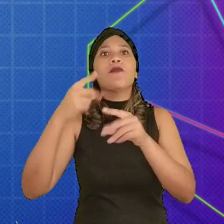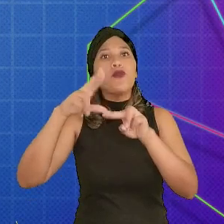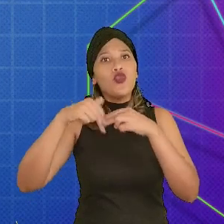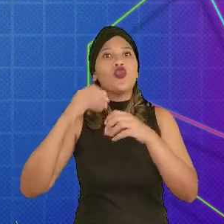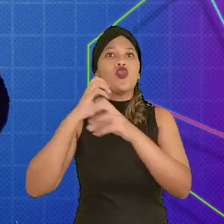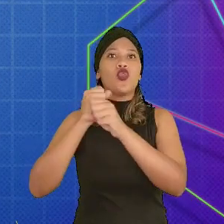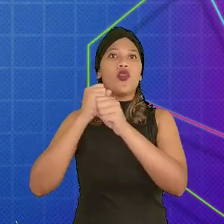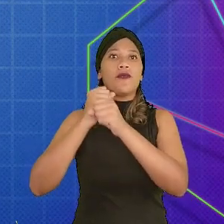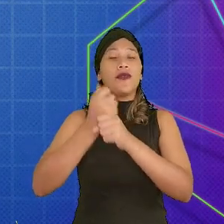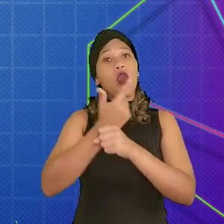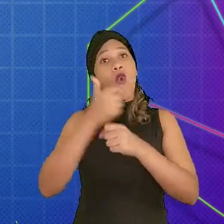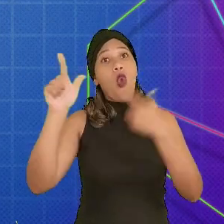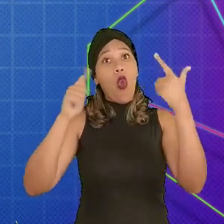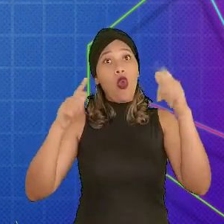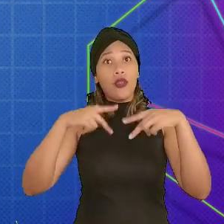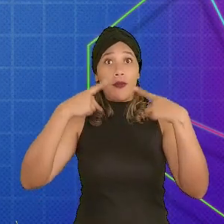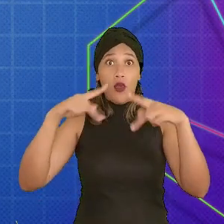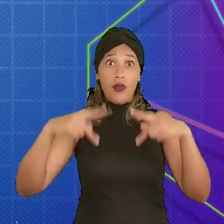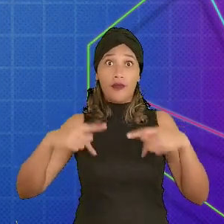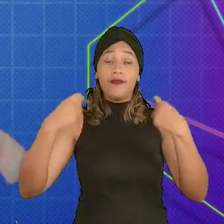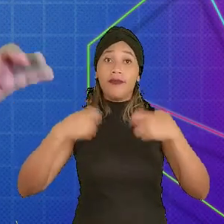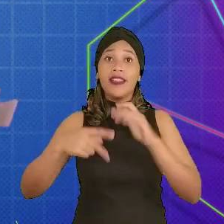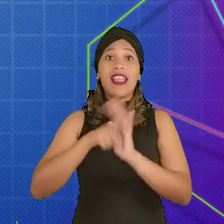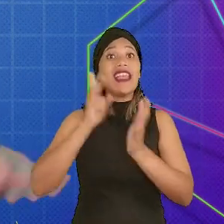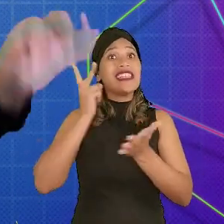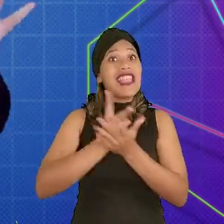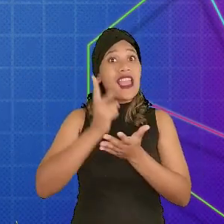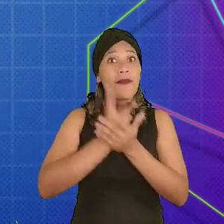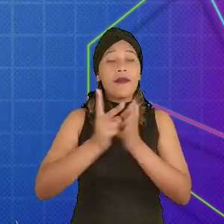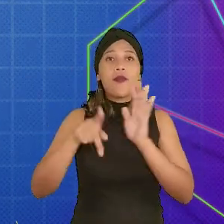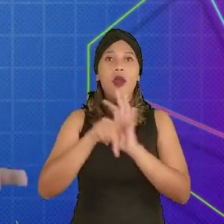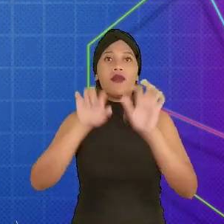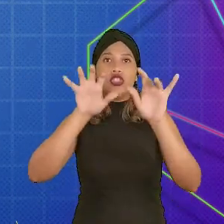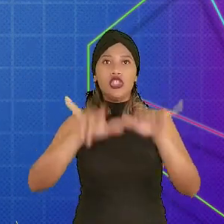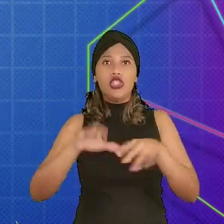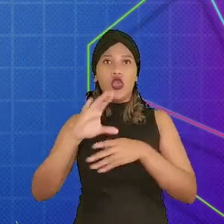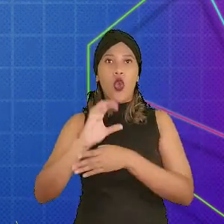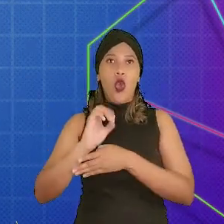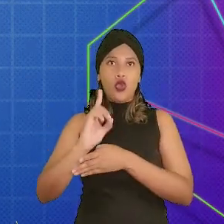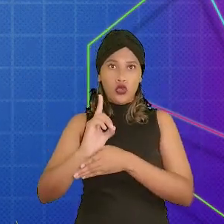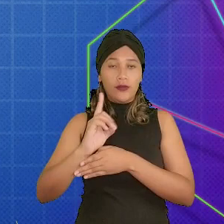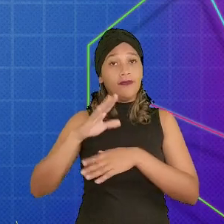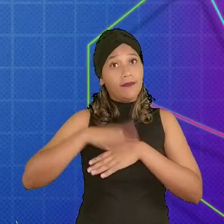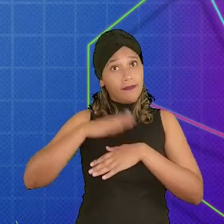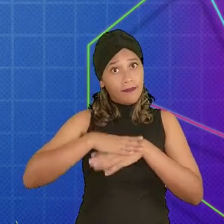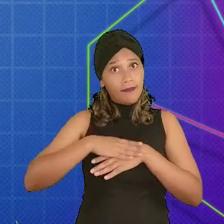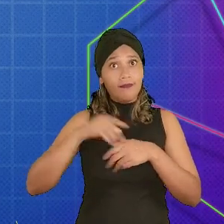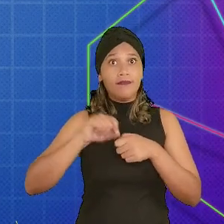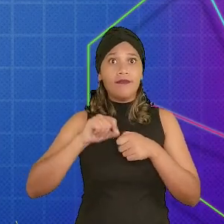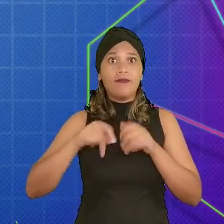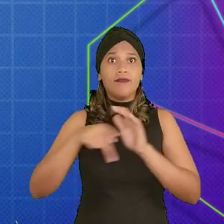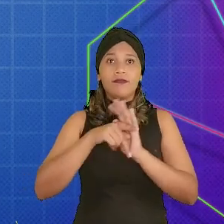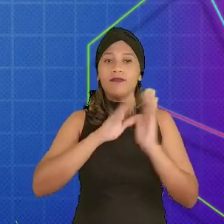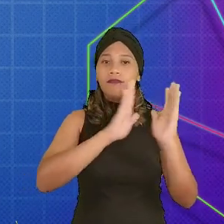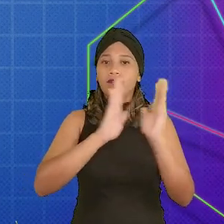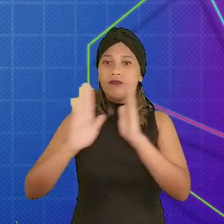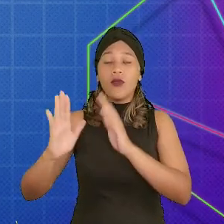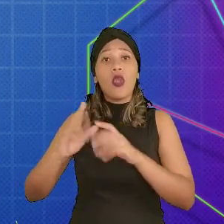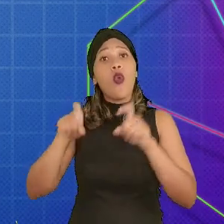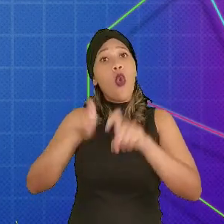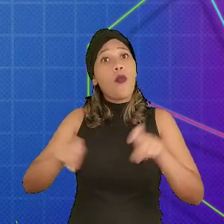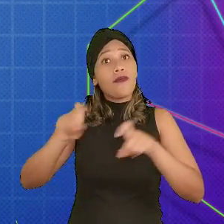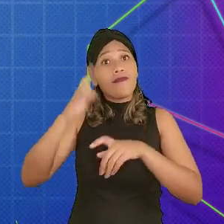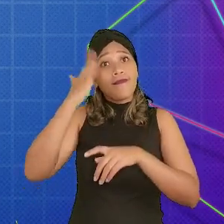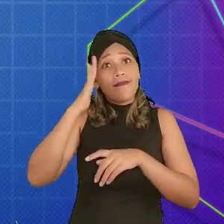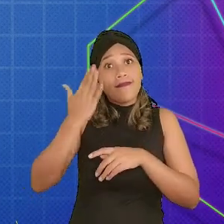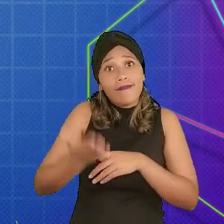outras plataformas de programação, é comum que tenhamos que sempre digitar os códigos e por nós mesmos formar as sequências para o